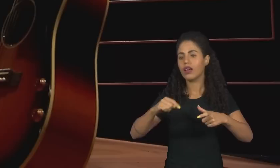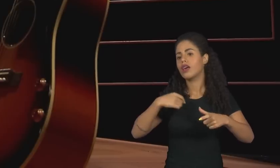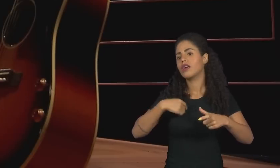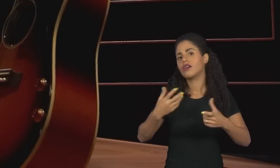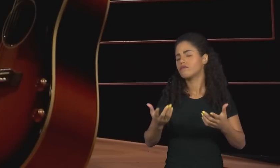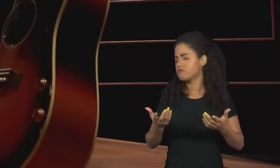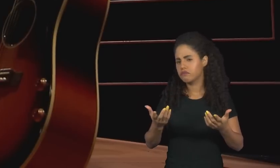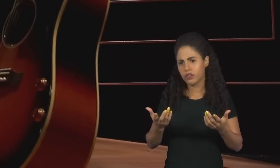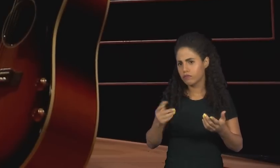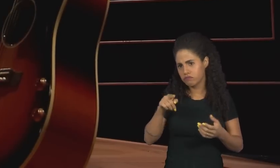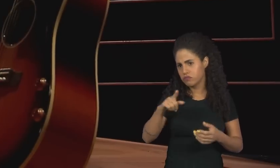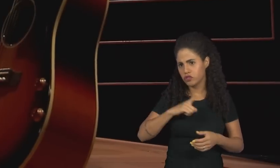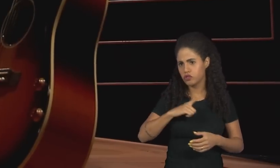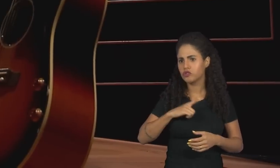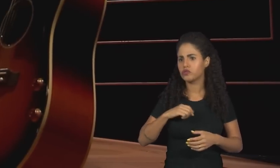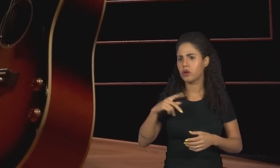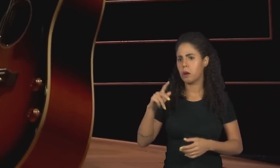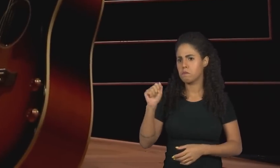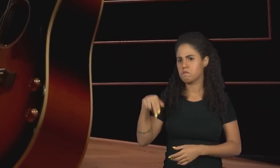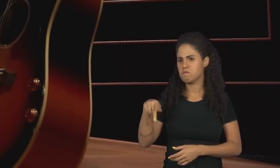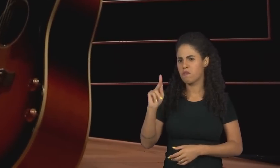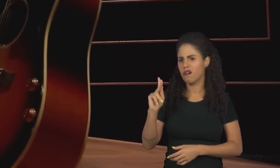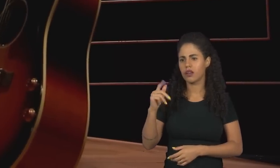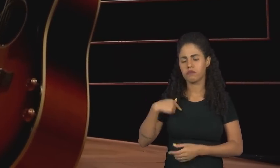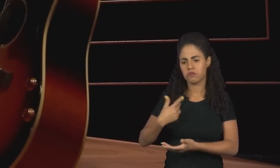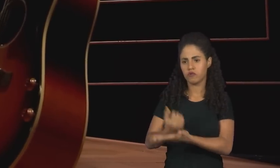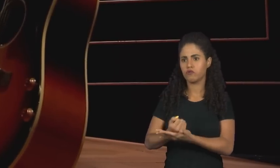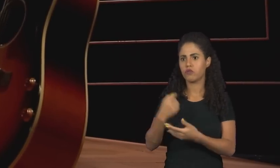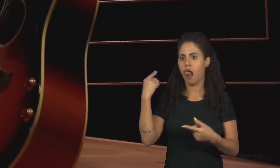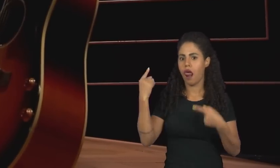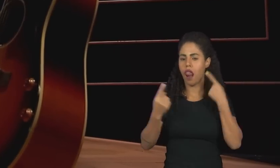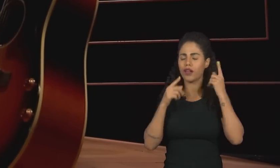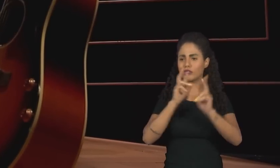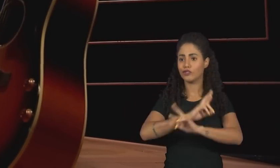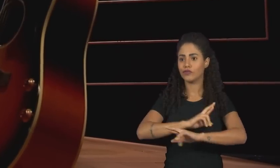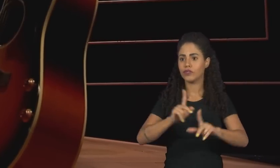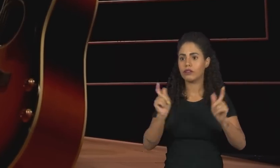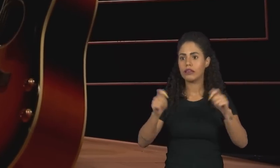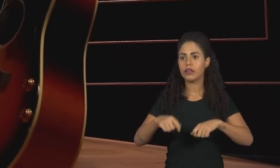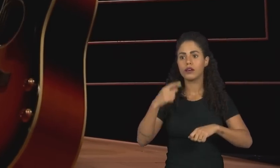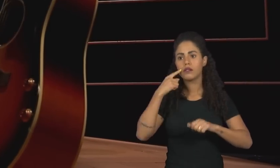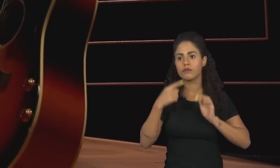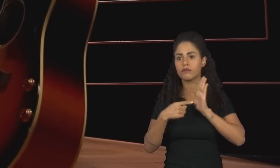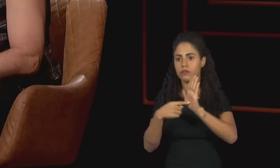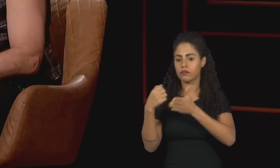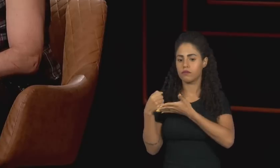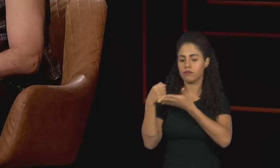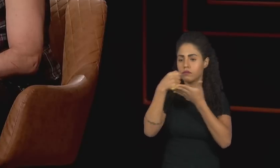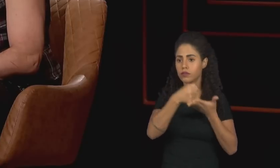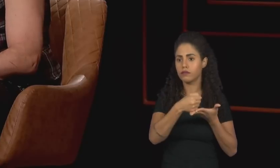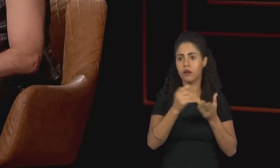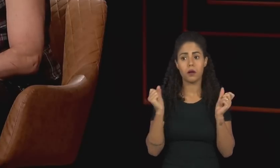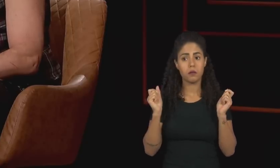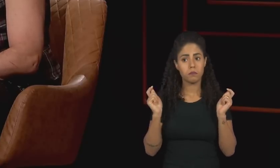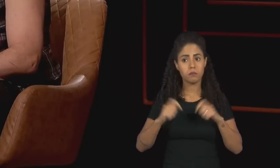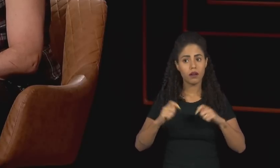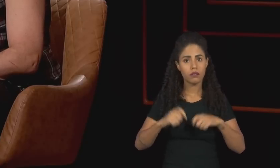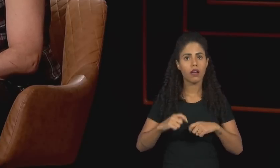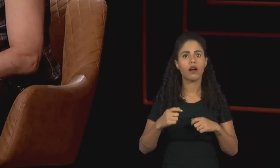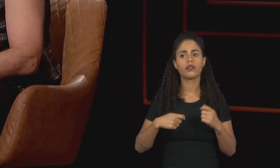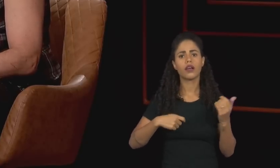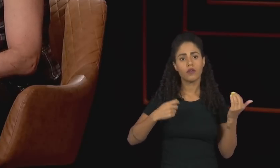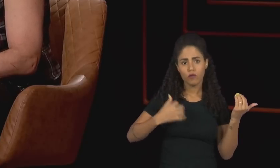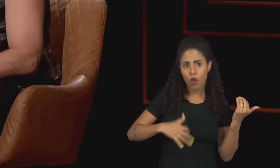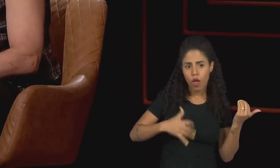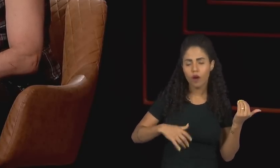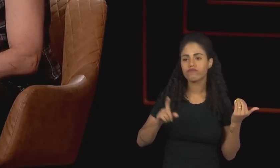meio total punk gravado, assim, de um jeito muito louco, e falei, posso levar meu CD lá? Sei lá, pode. E o violão? E o